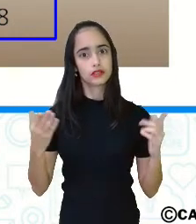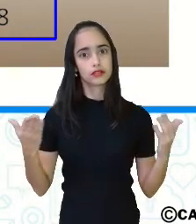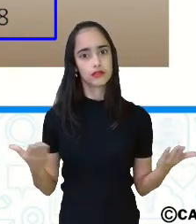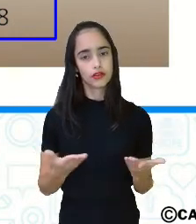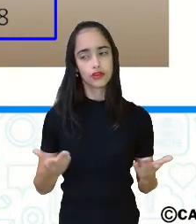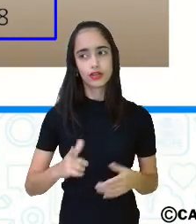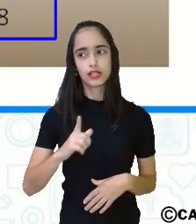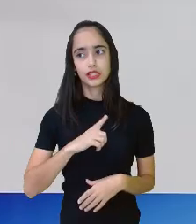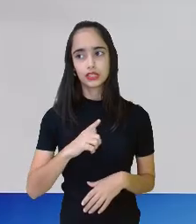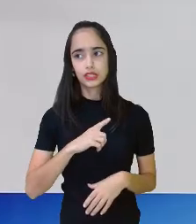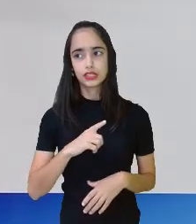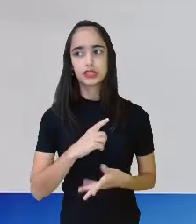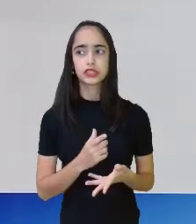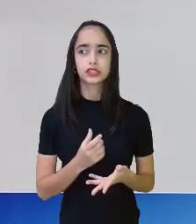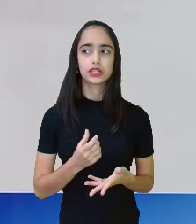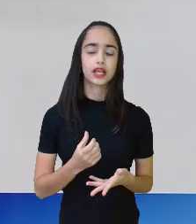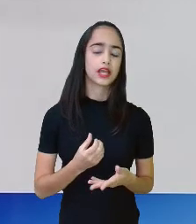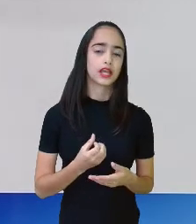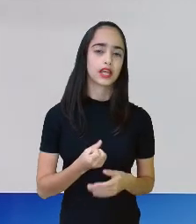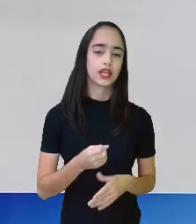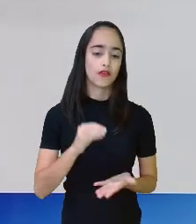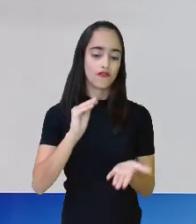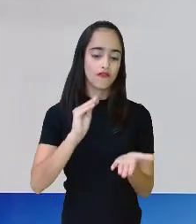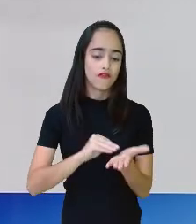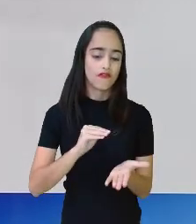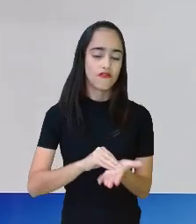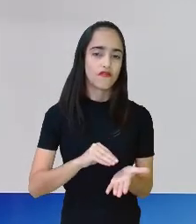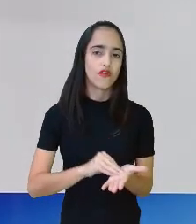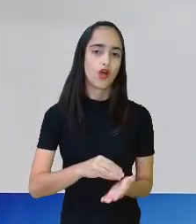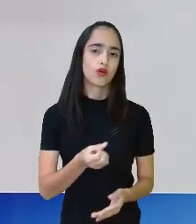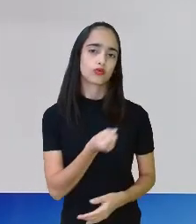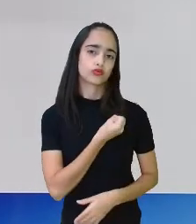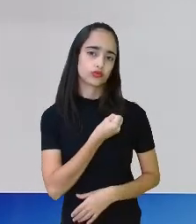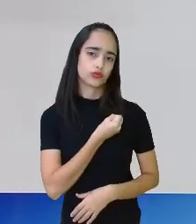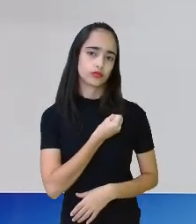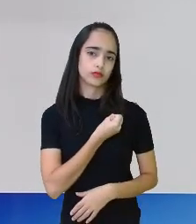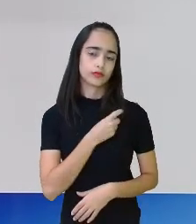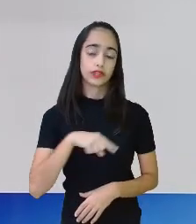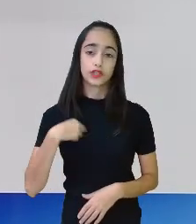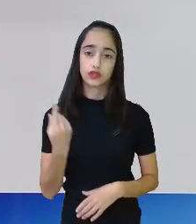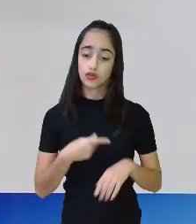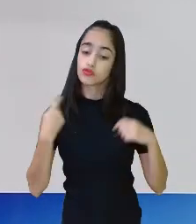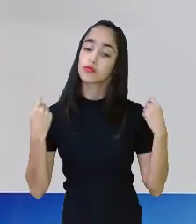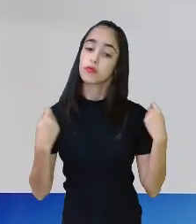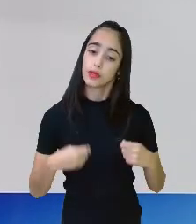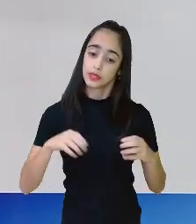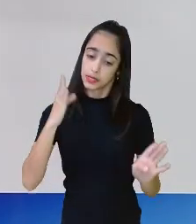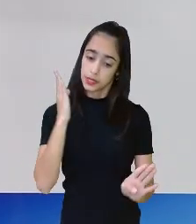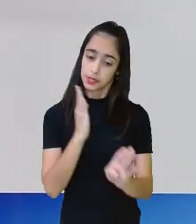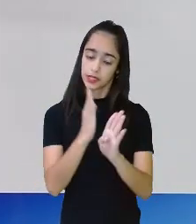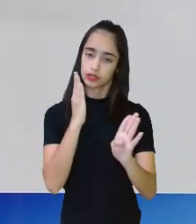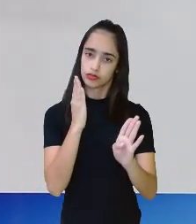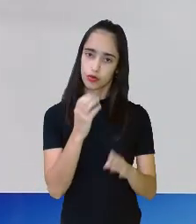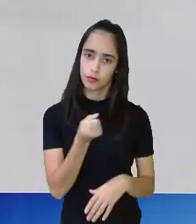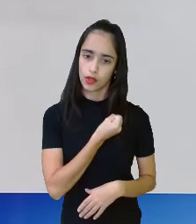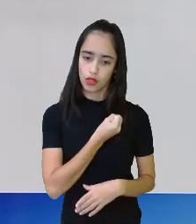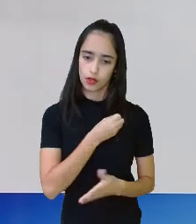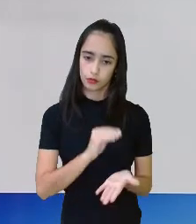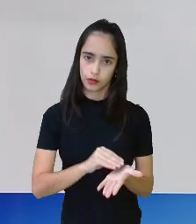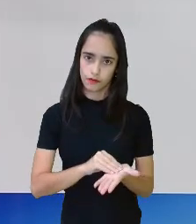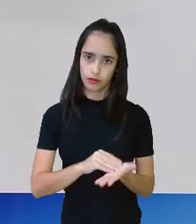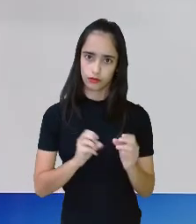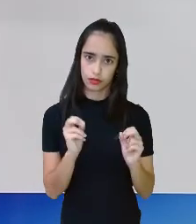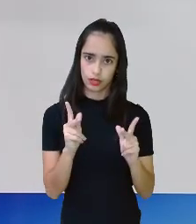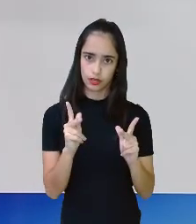um elemento oculto, tá certo? Então nós iremos descobrir aí os elementos ocultos. Os